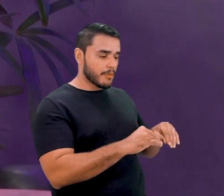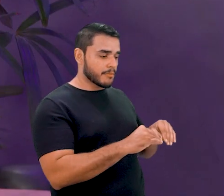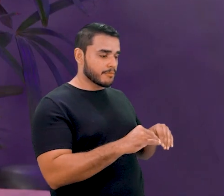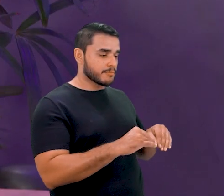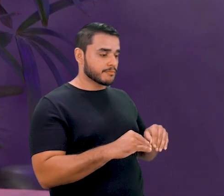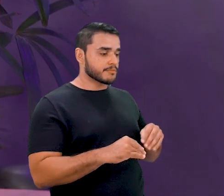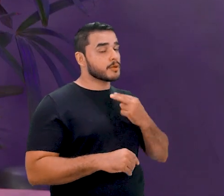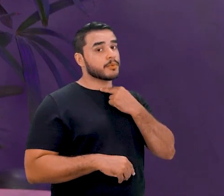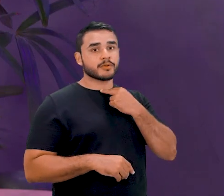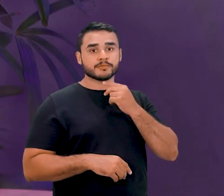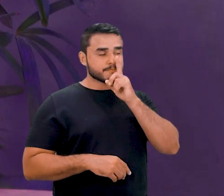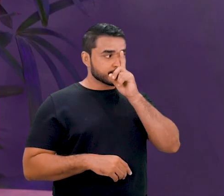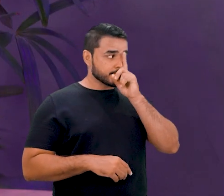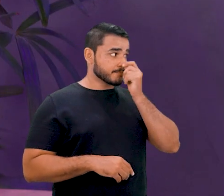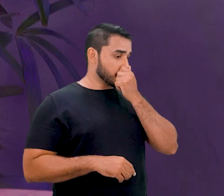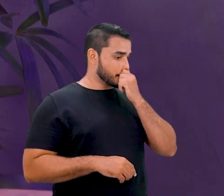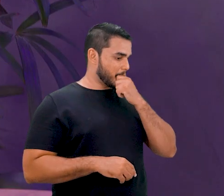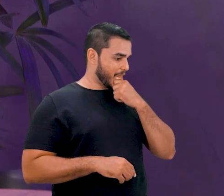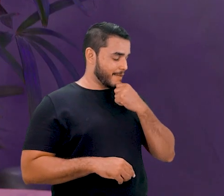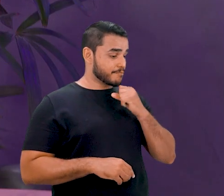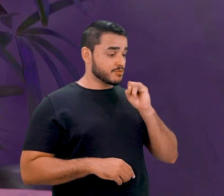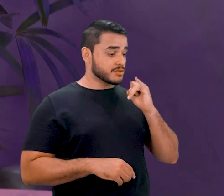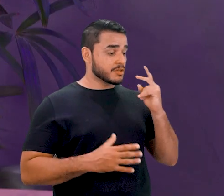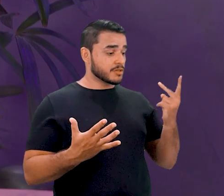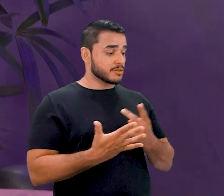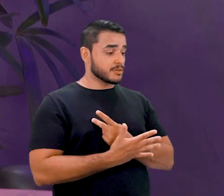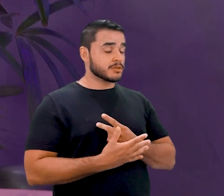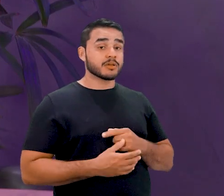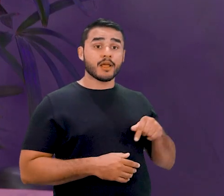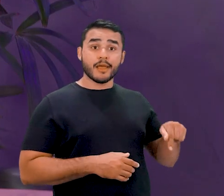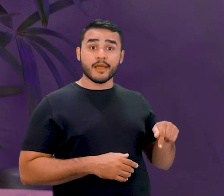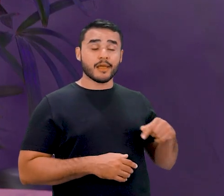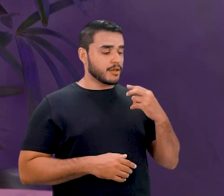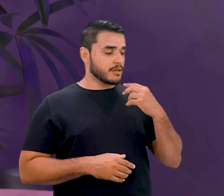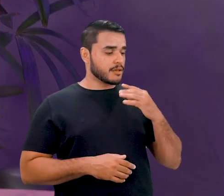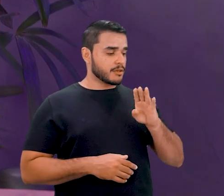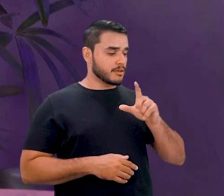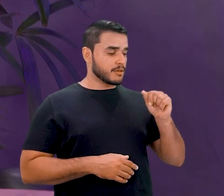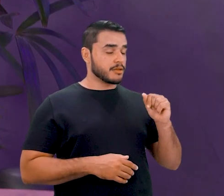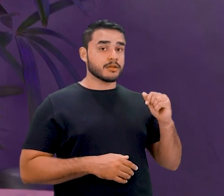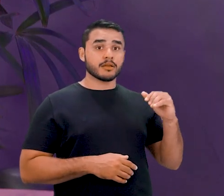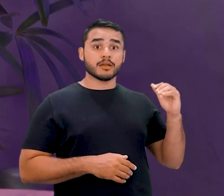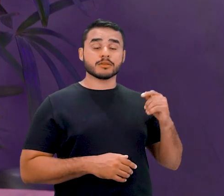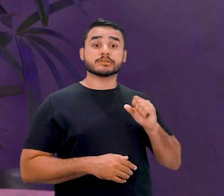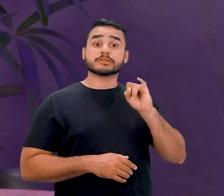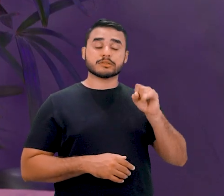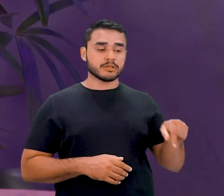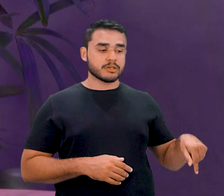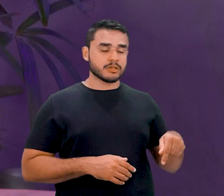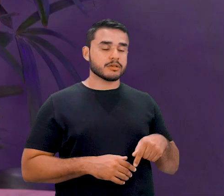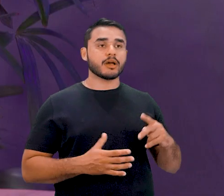perigoso isso. Do jeito que eu tô sentadinha aqui, se alguém pegar, vai tirar a atenção dela, mas não é perigoso. Mas andando na